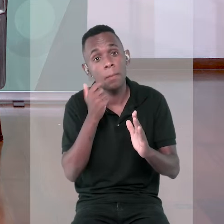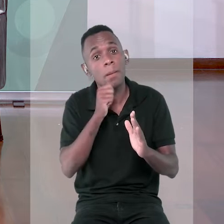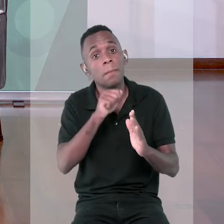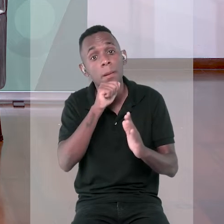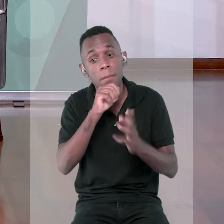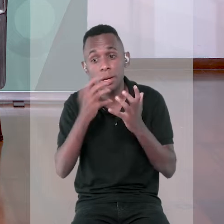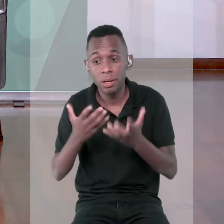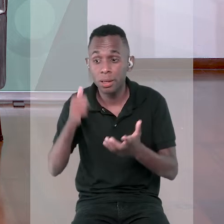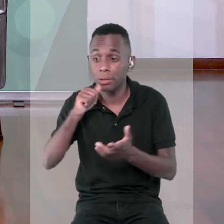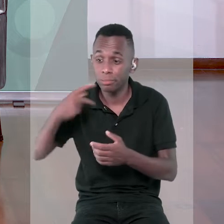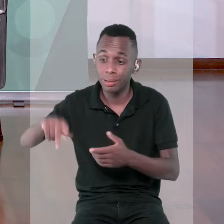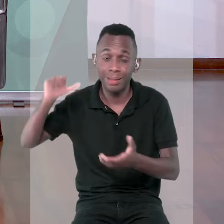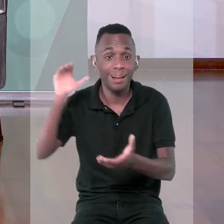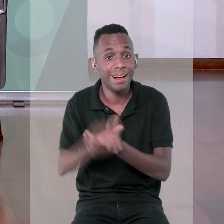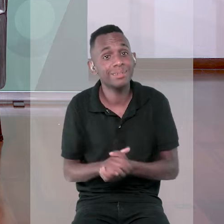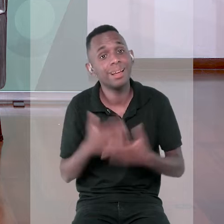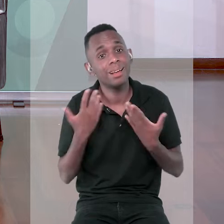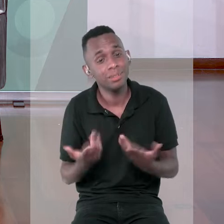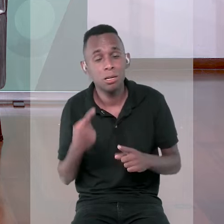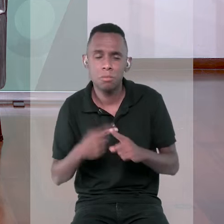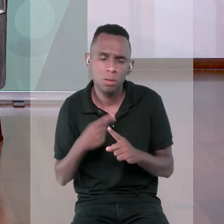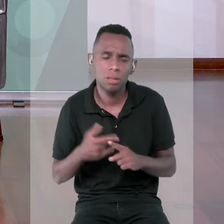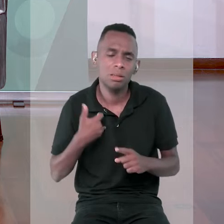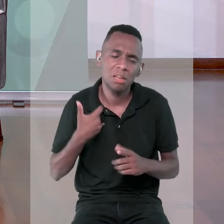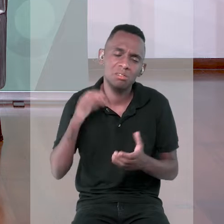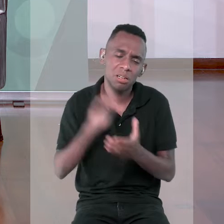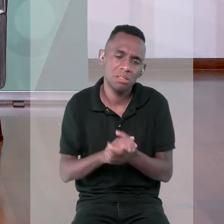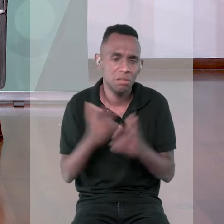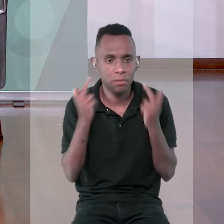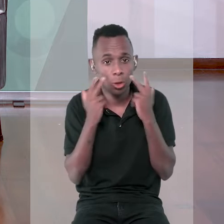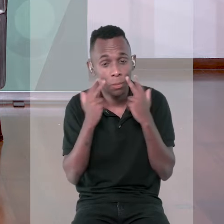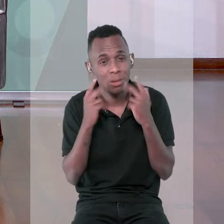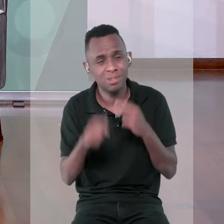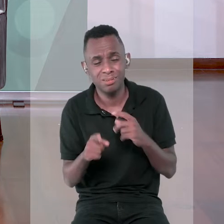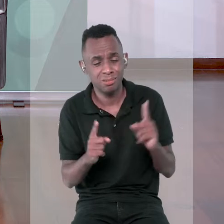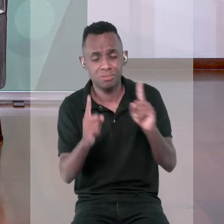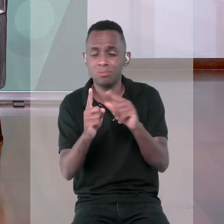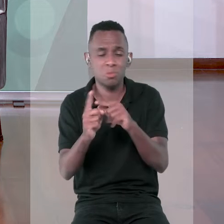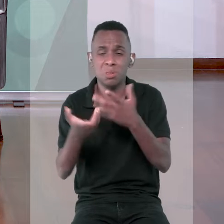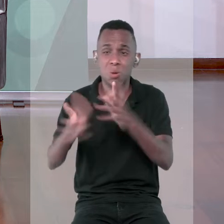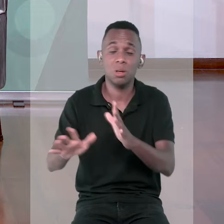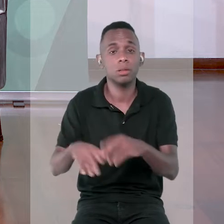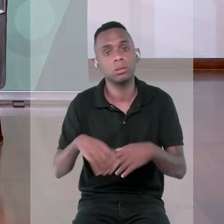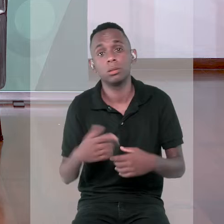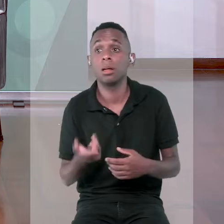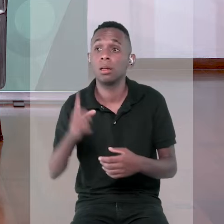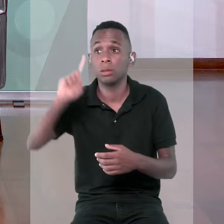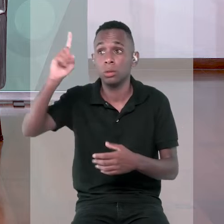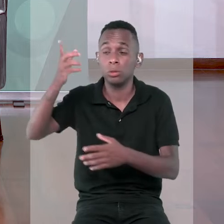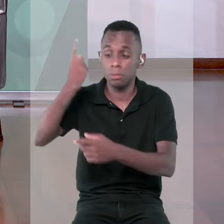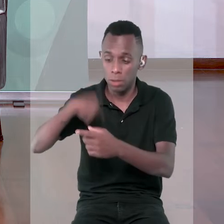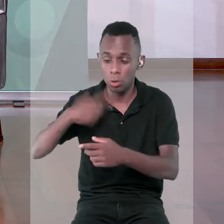estavam querendo que ela se casasse, que naquela época se casava com essa idade, com um pretendente que ela não queria. Então, ela falou que Deus mandou ela ser uma